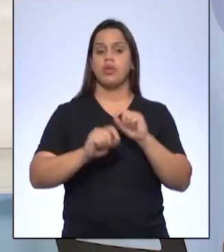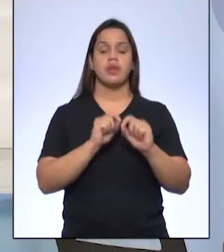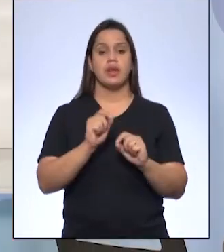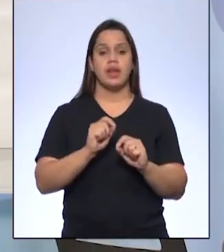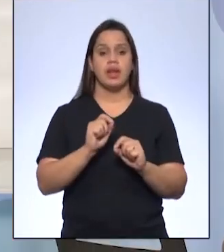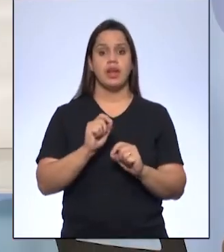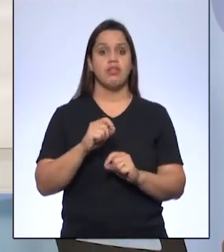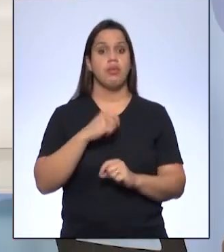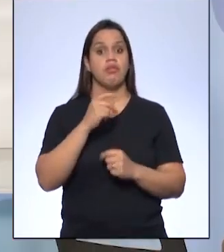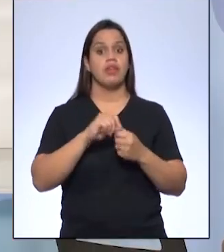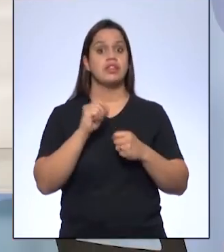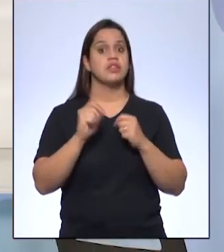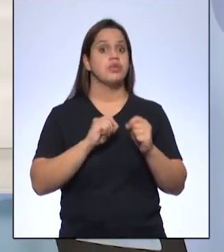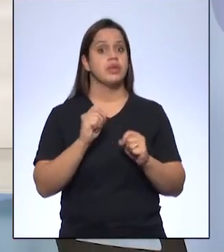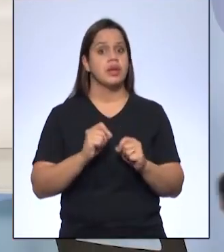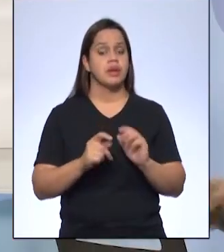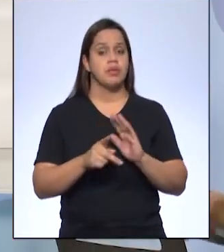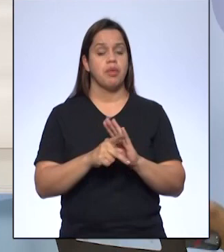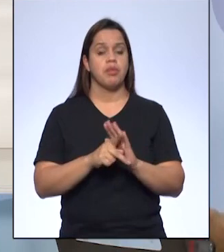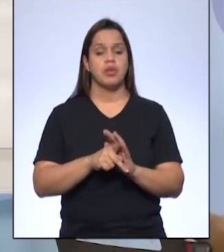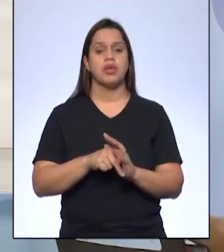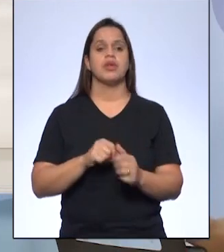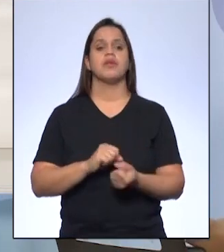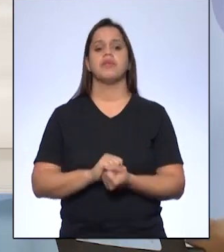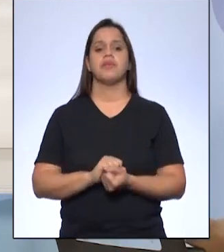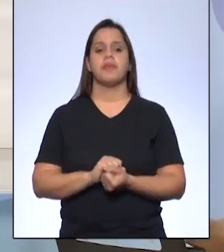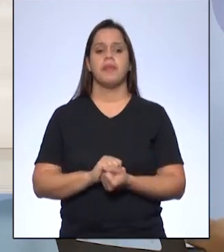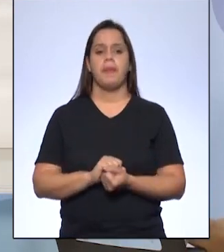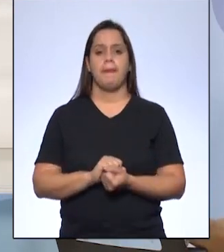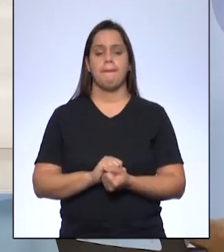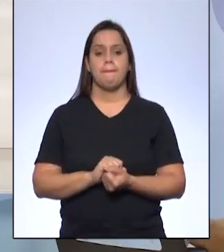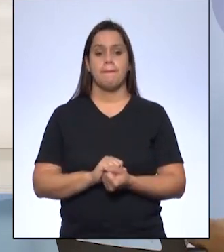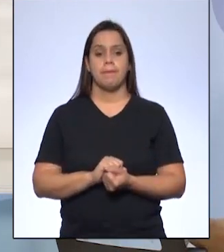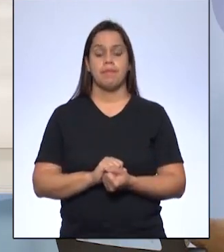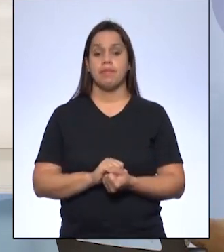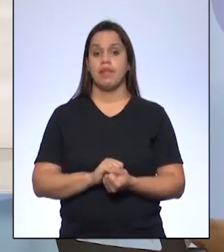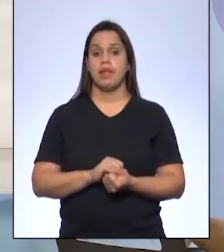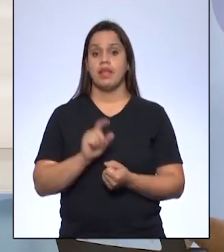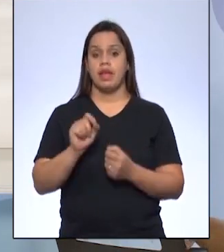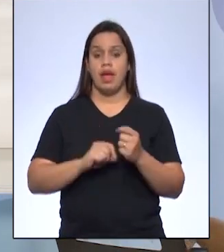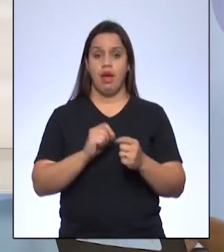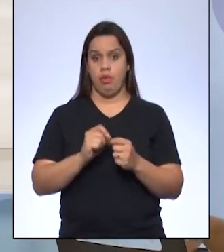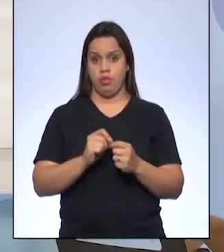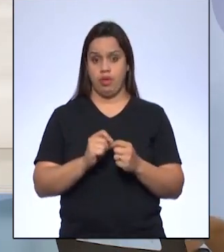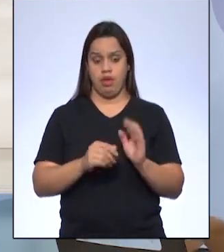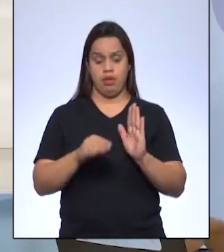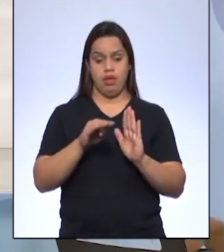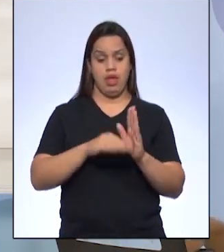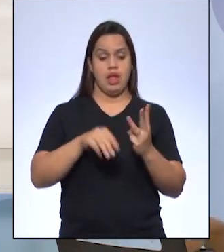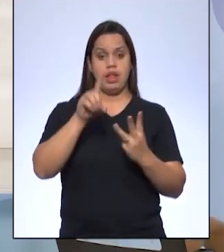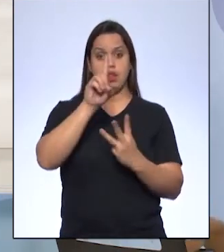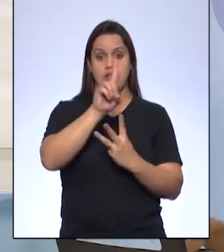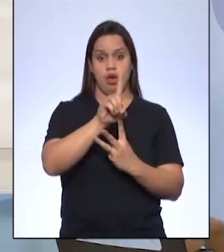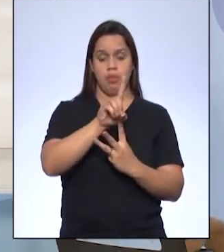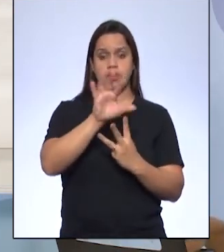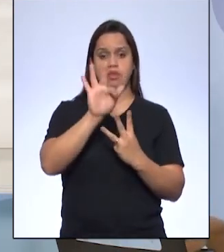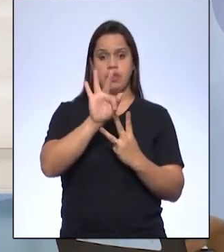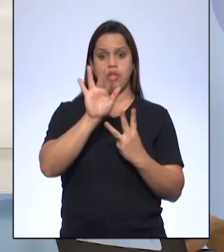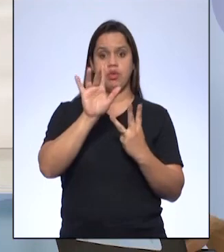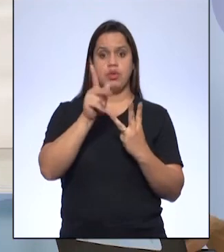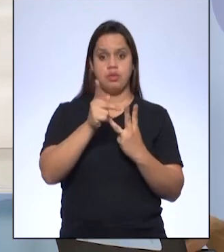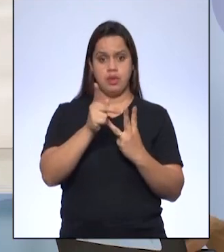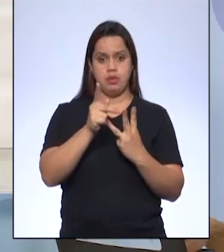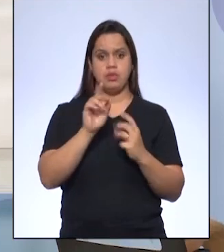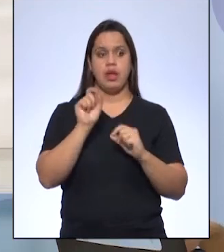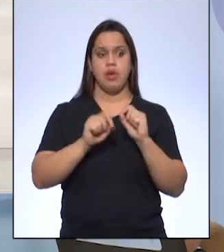gente chama de decomposição em fatores primos. Vamos lembrar o que são os fatores primos.